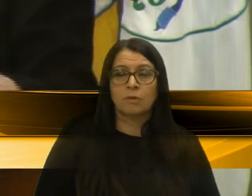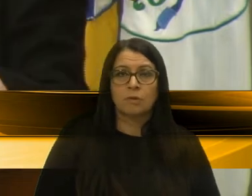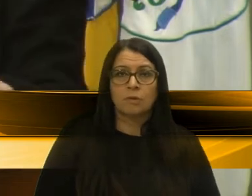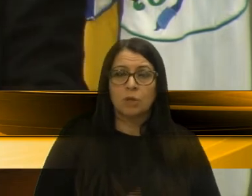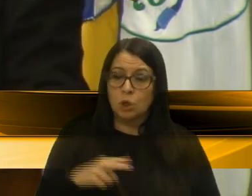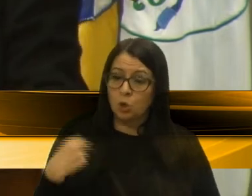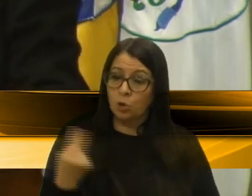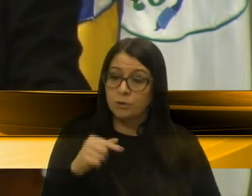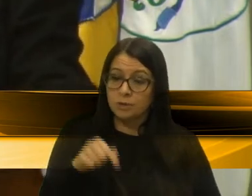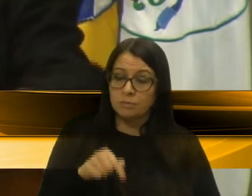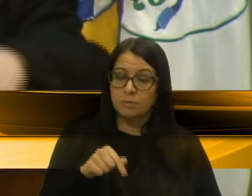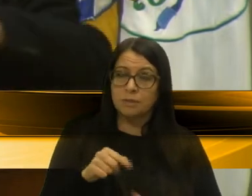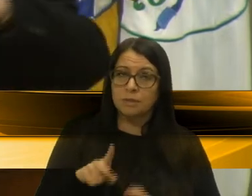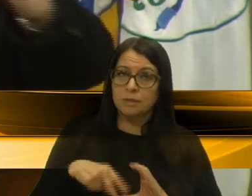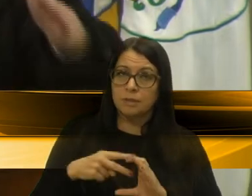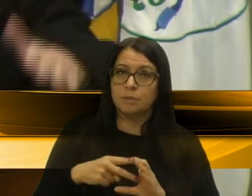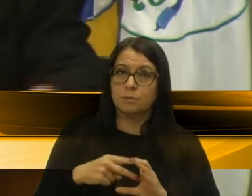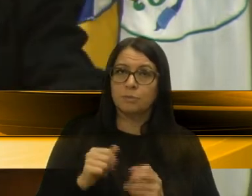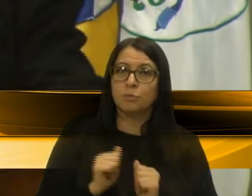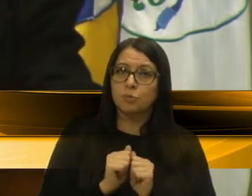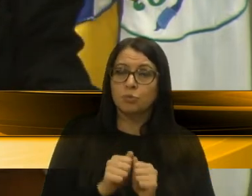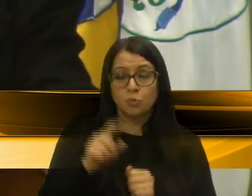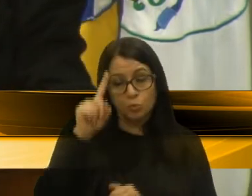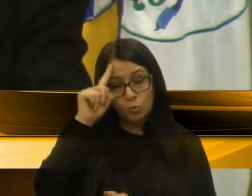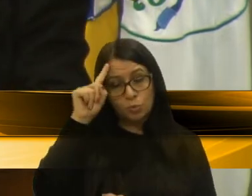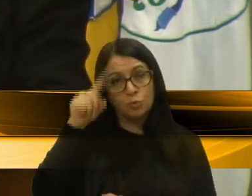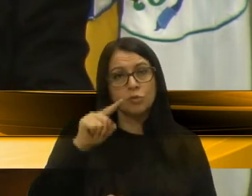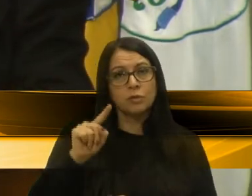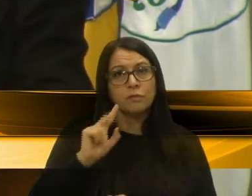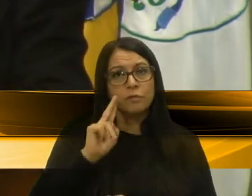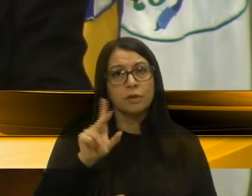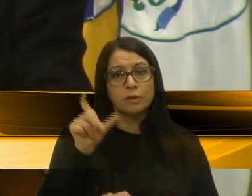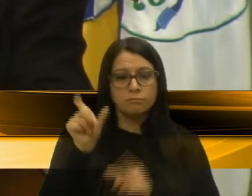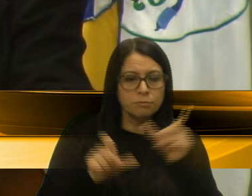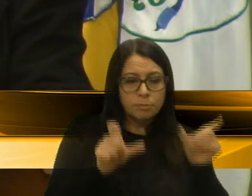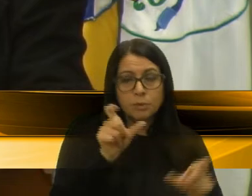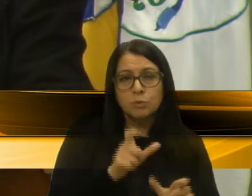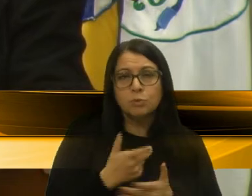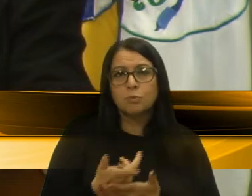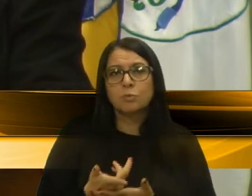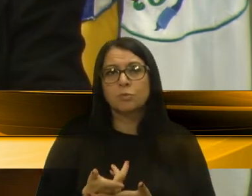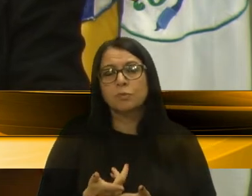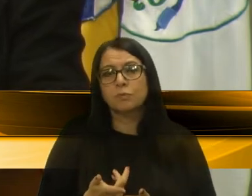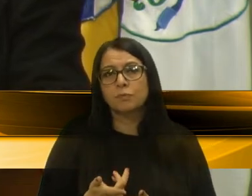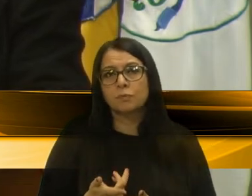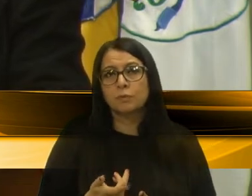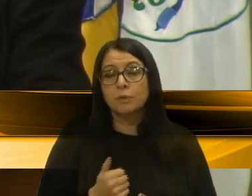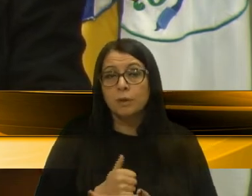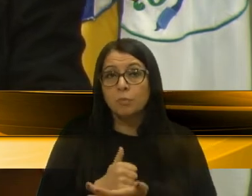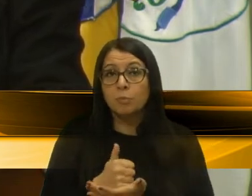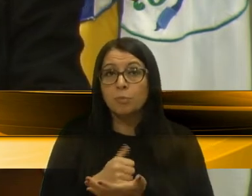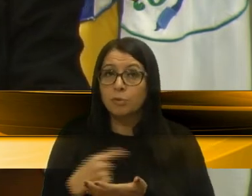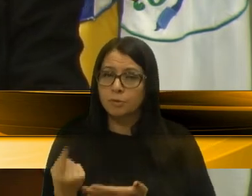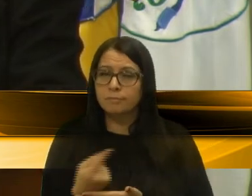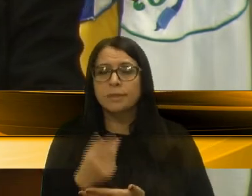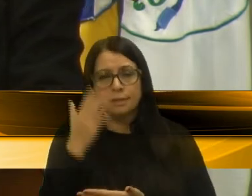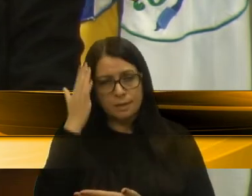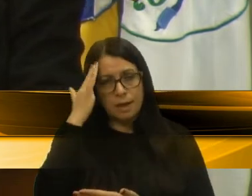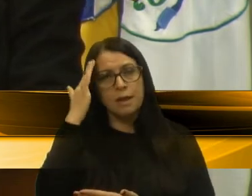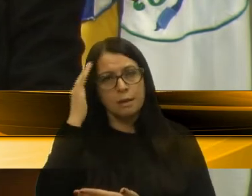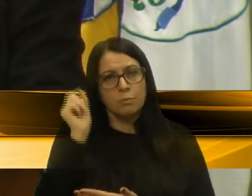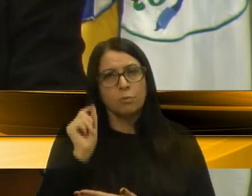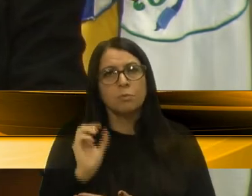Nós que estamos aqui na Câmara e lidando diariamente com as pessoas que buscam apoio, a gente sabe como é que